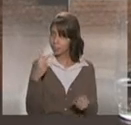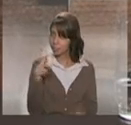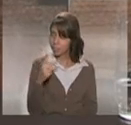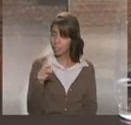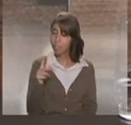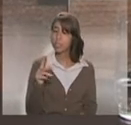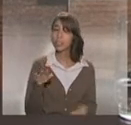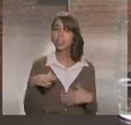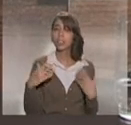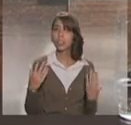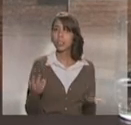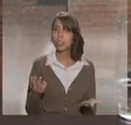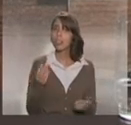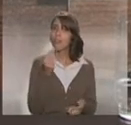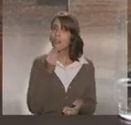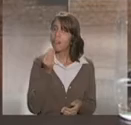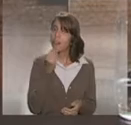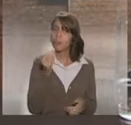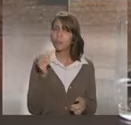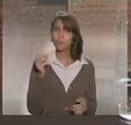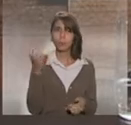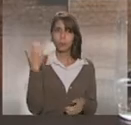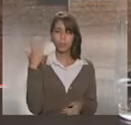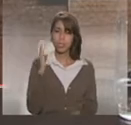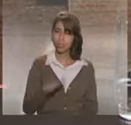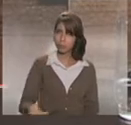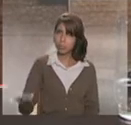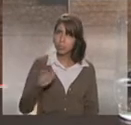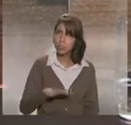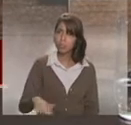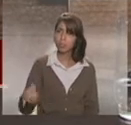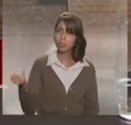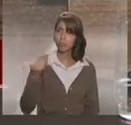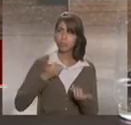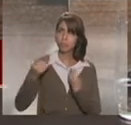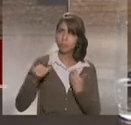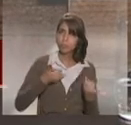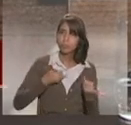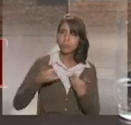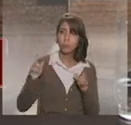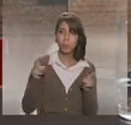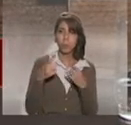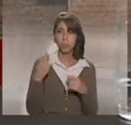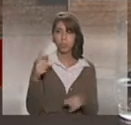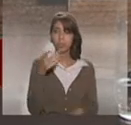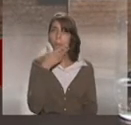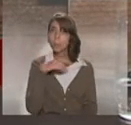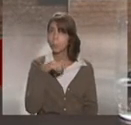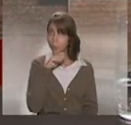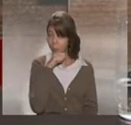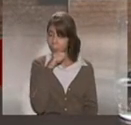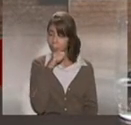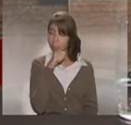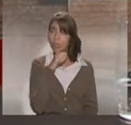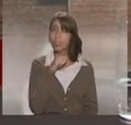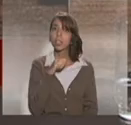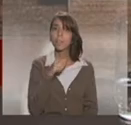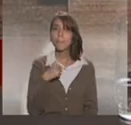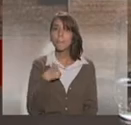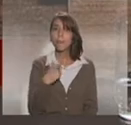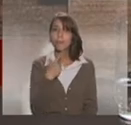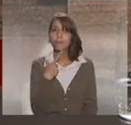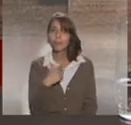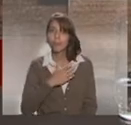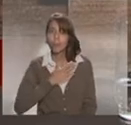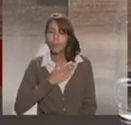função das coisas que ouvi na minha infância mais notadamente da música do meu pai é o meu gosto ele